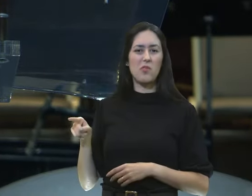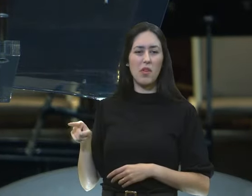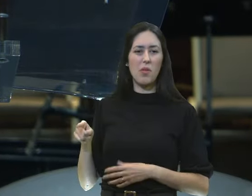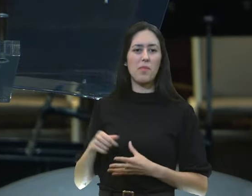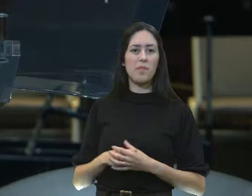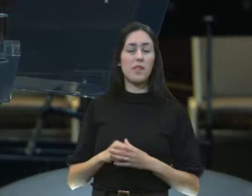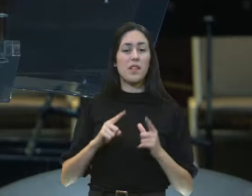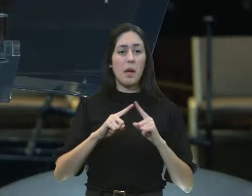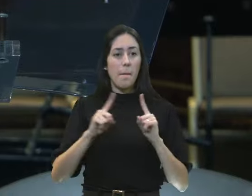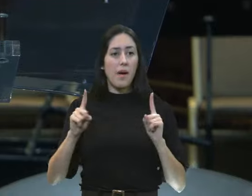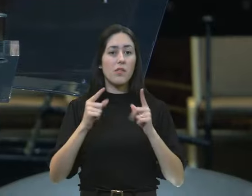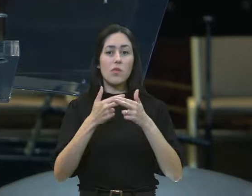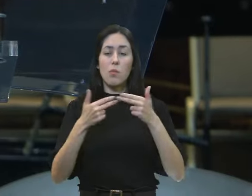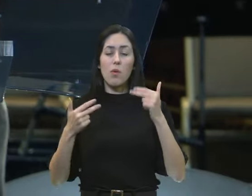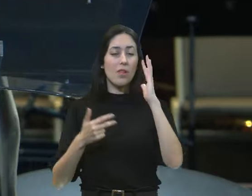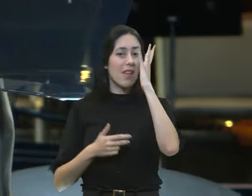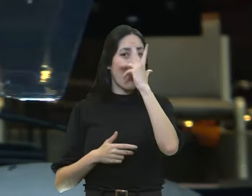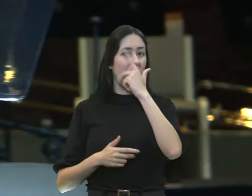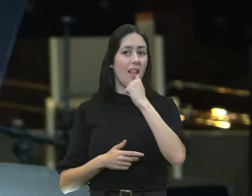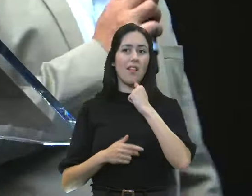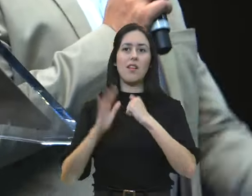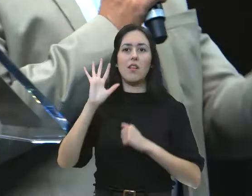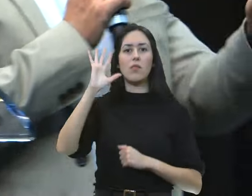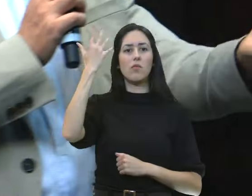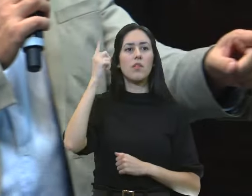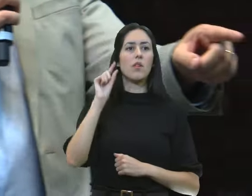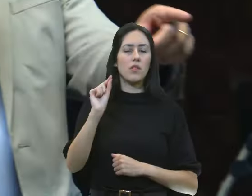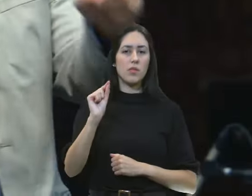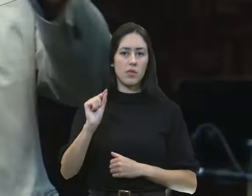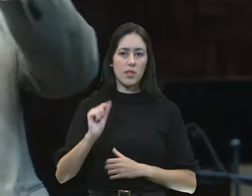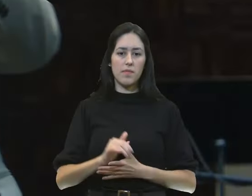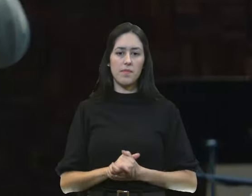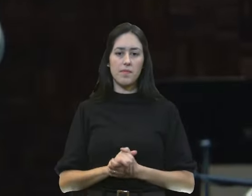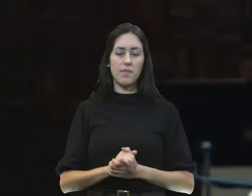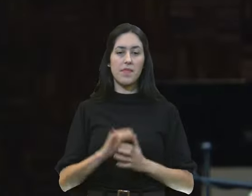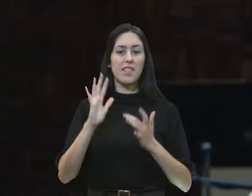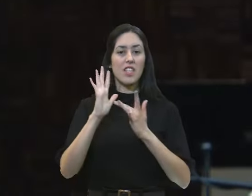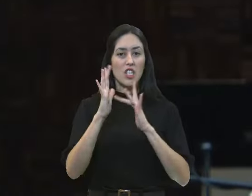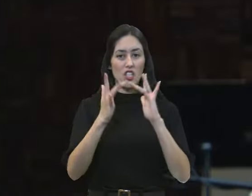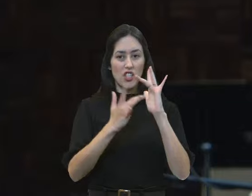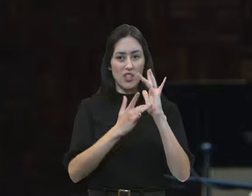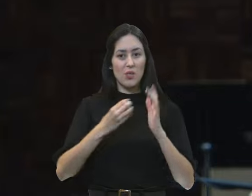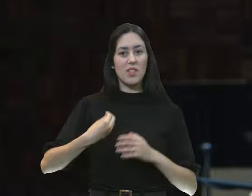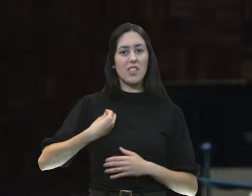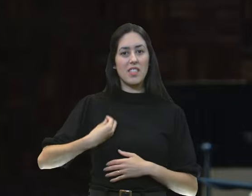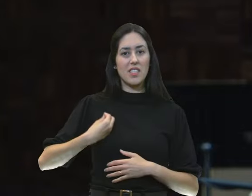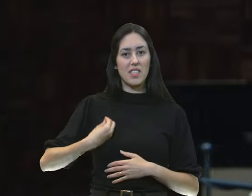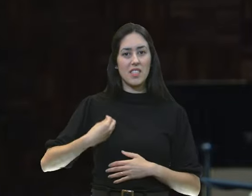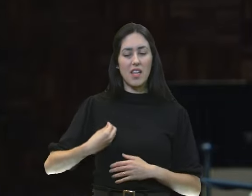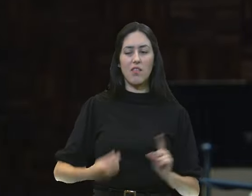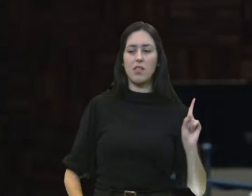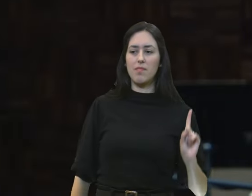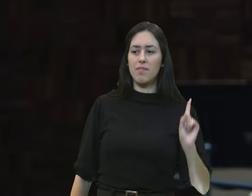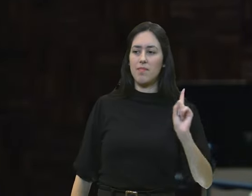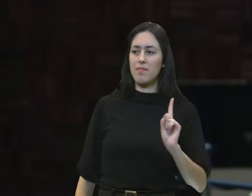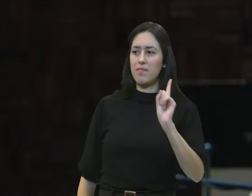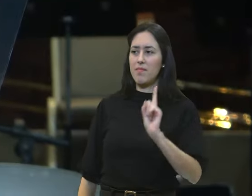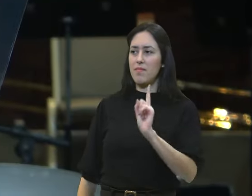Mas uma coisa linda acontece. Jesus estava passando pelo